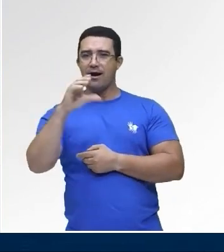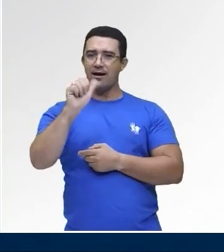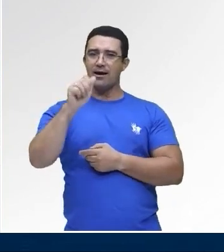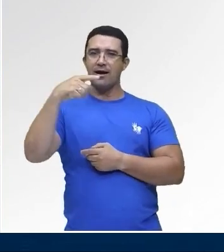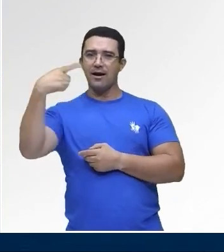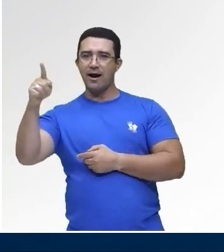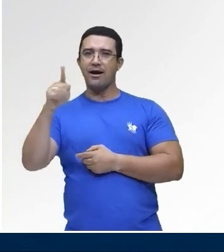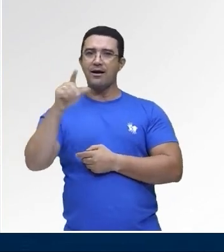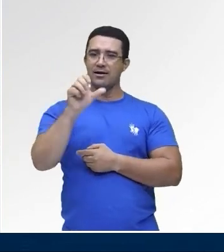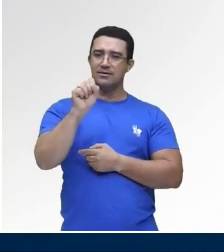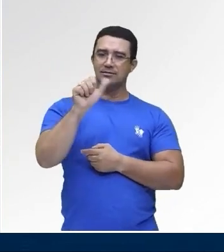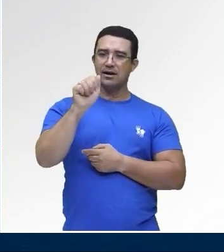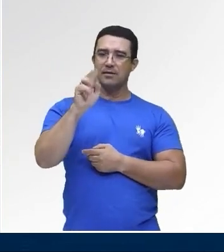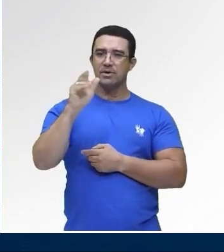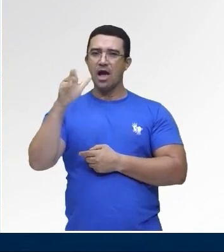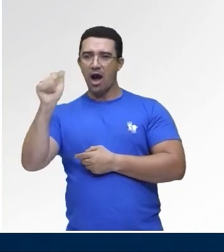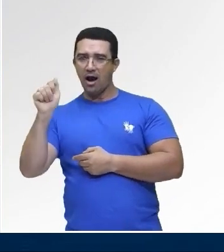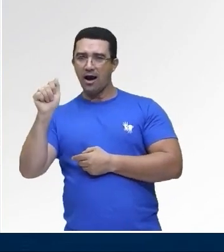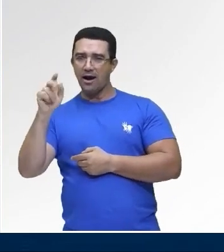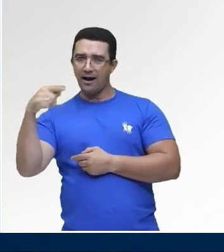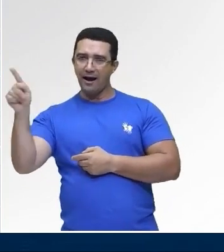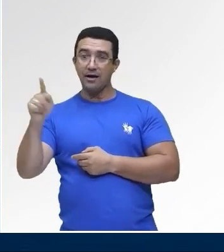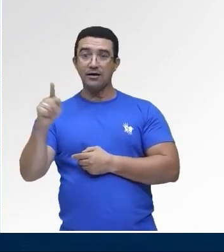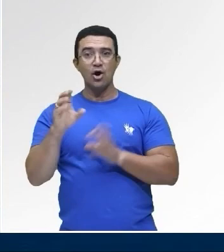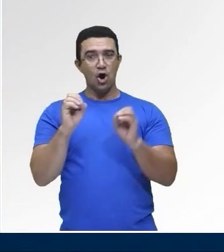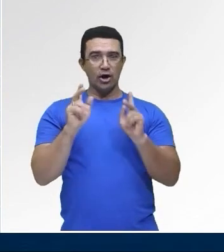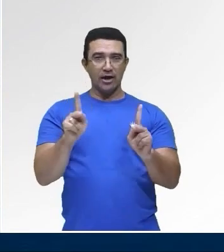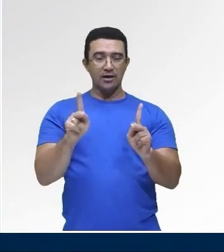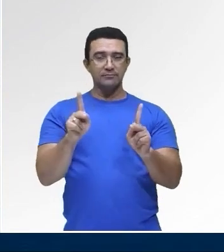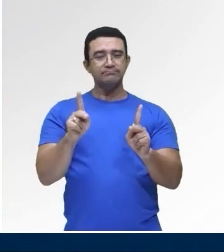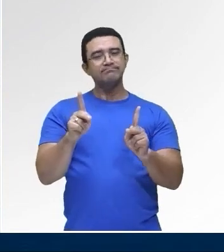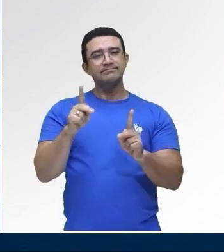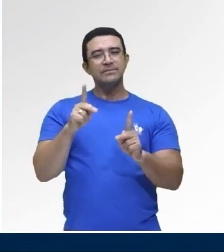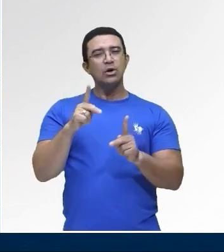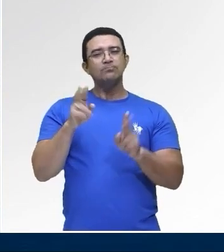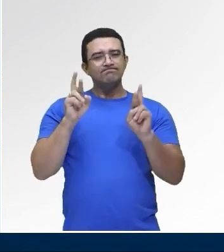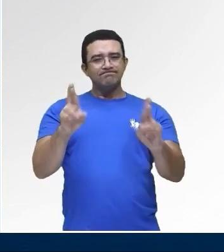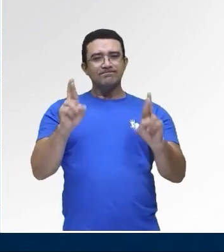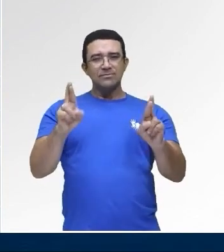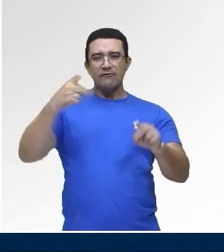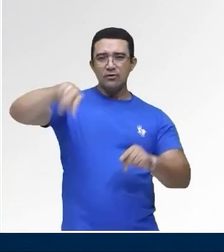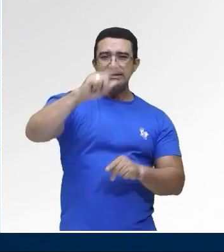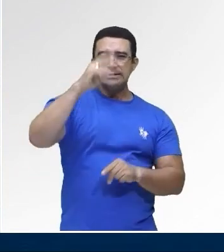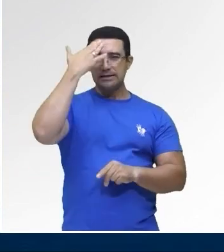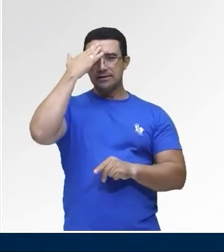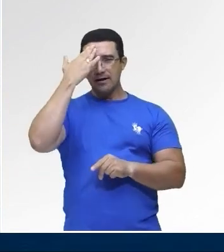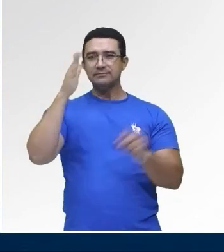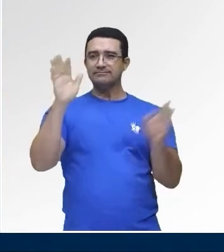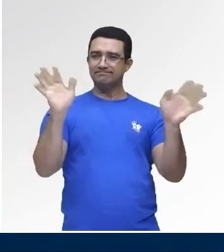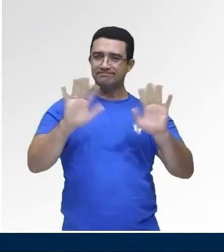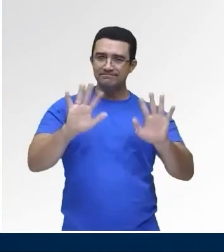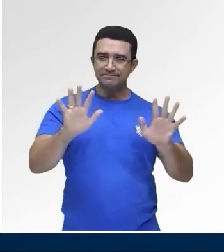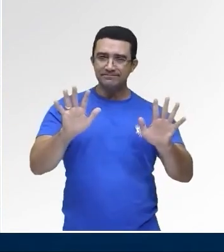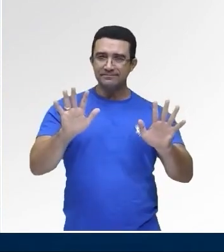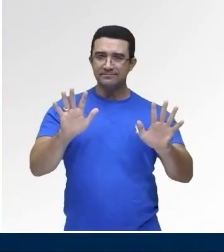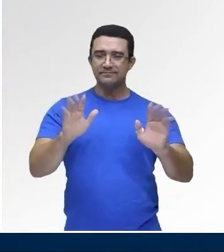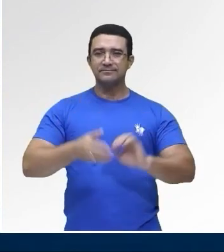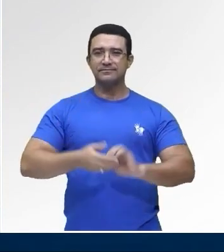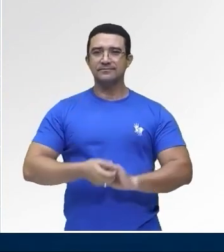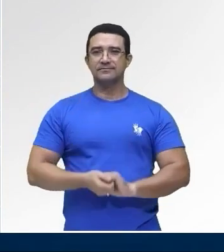perfeita. Ok, turmas? Esperamos que vocês tenham entendido. Até a próxima aula.